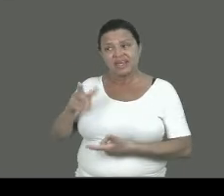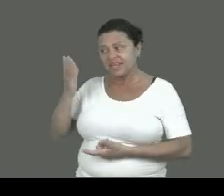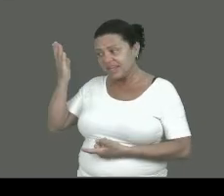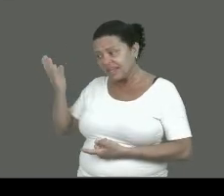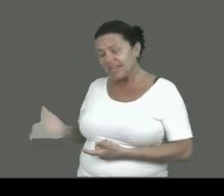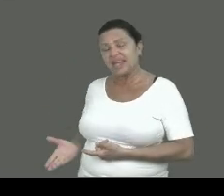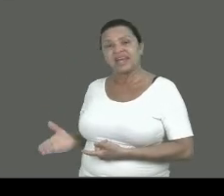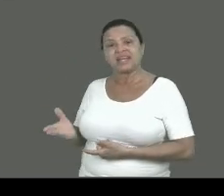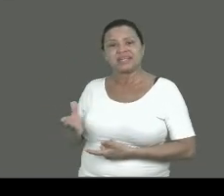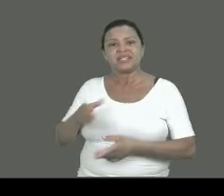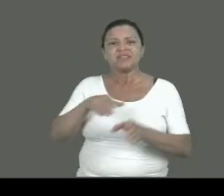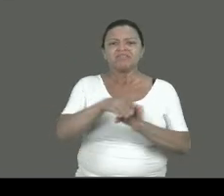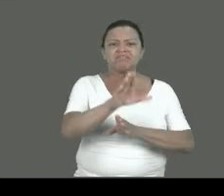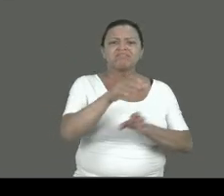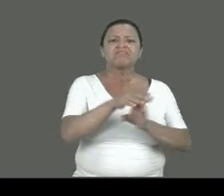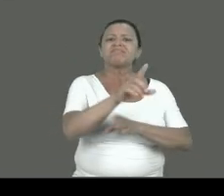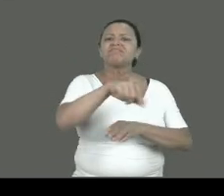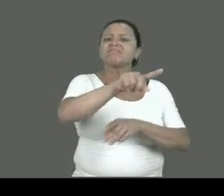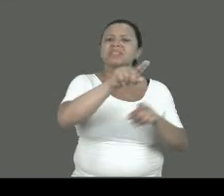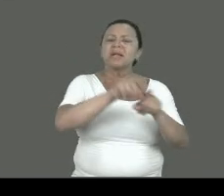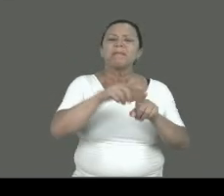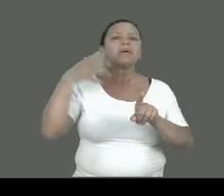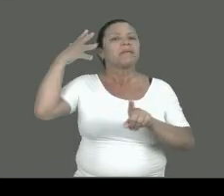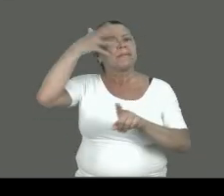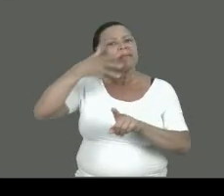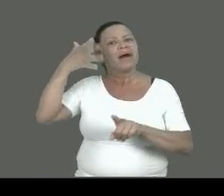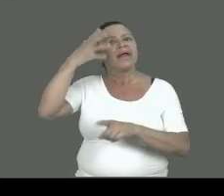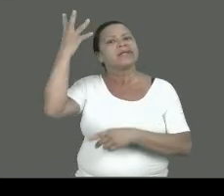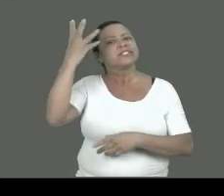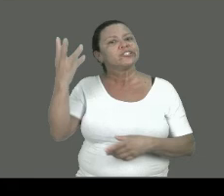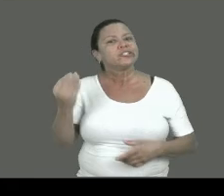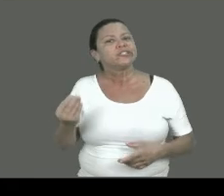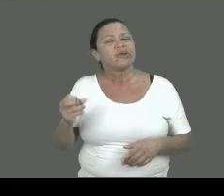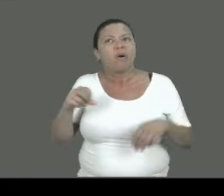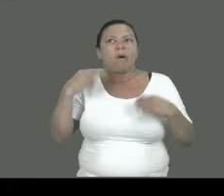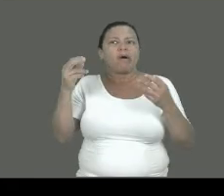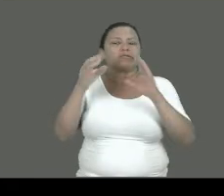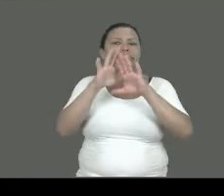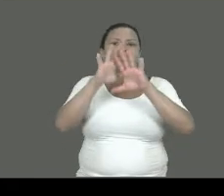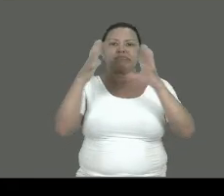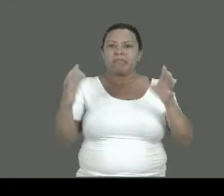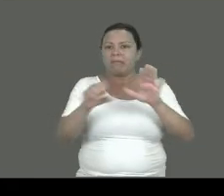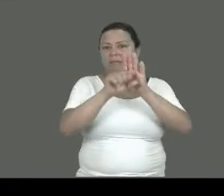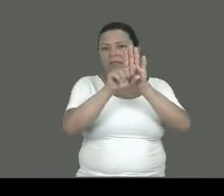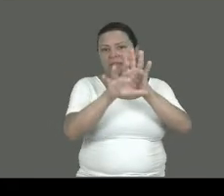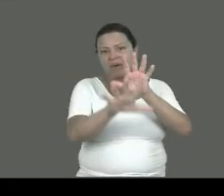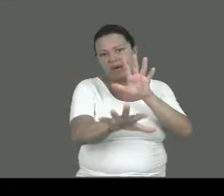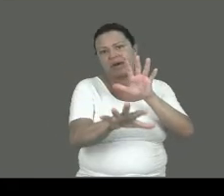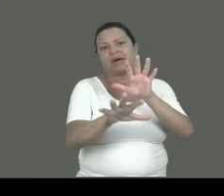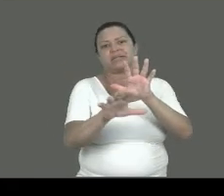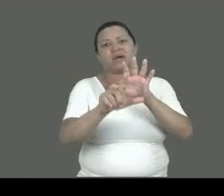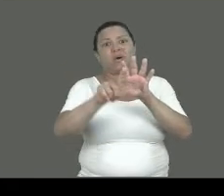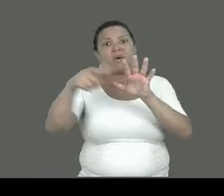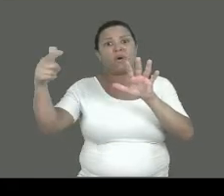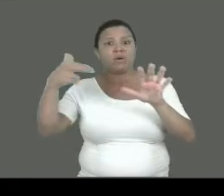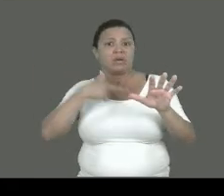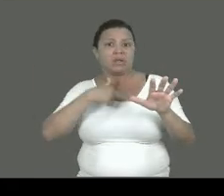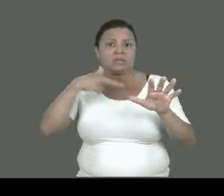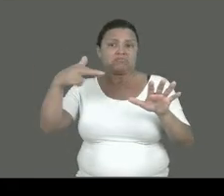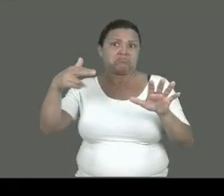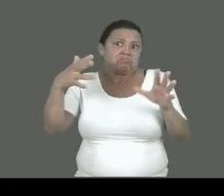conselho que recebemos através de uma palestra espírita, ou durante um passe, ou numa outra religião,